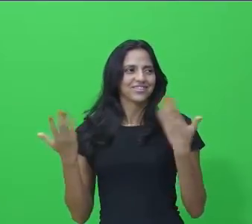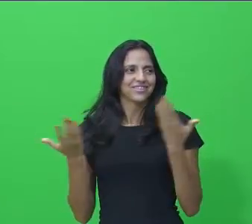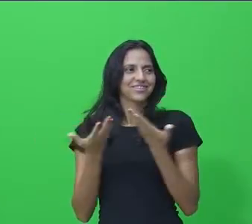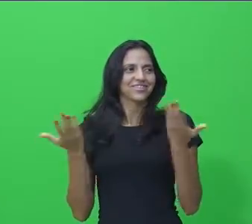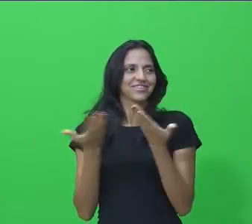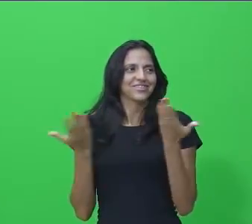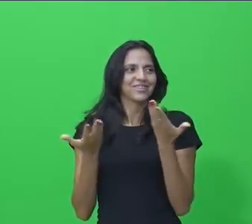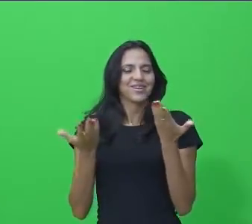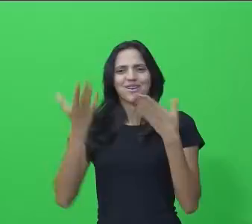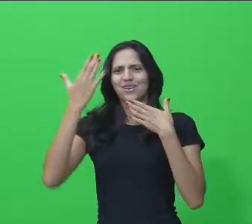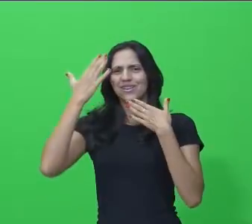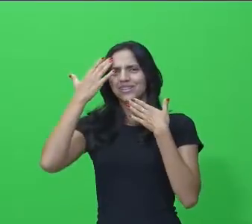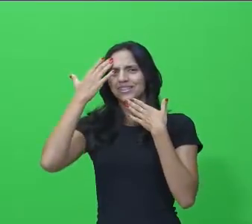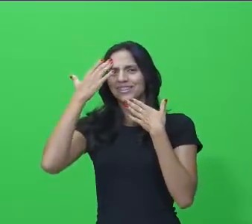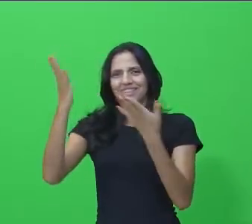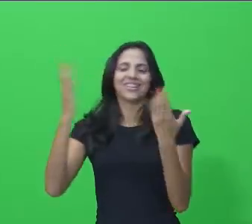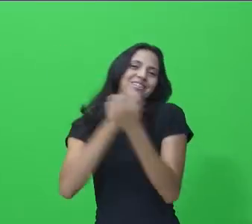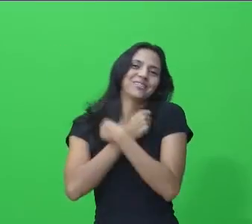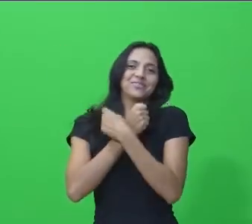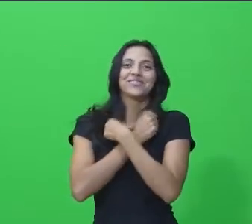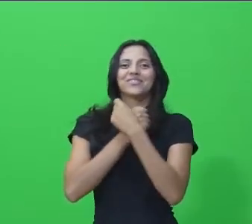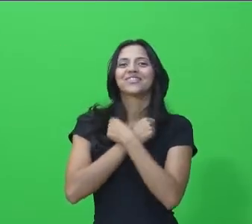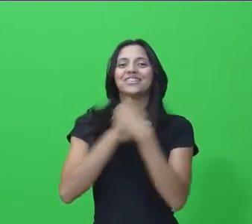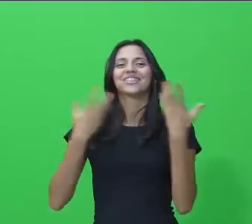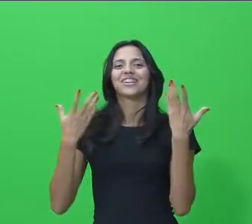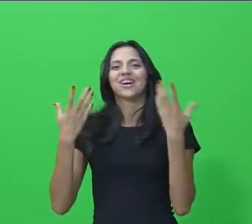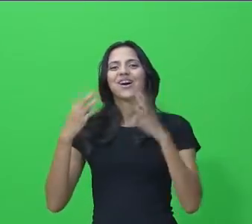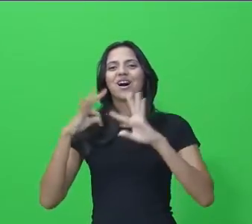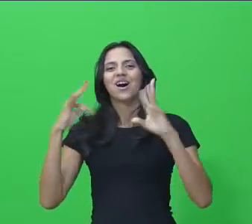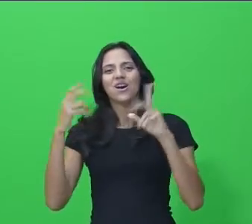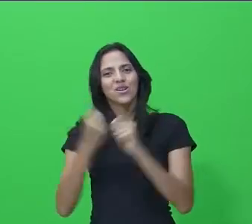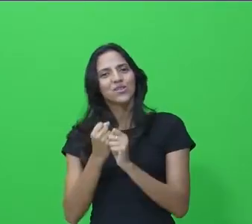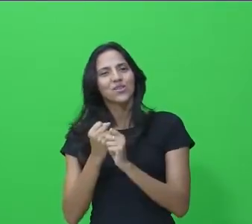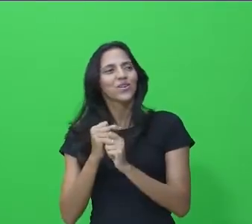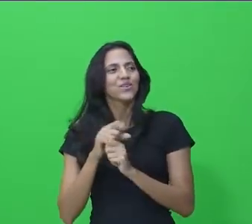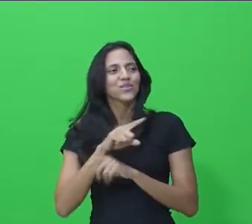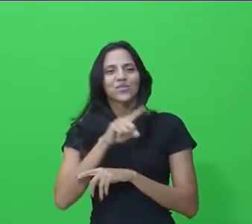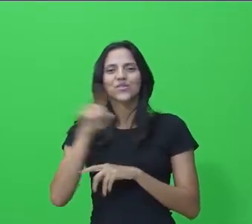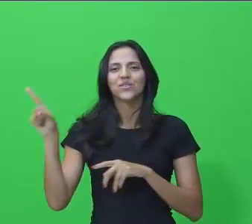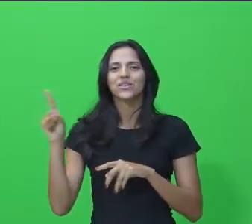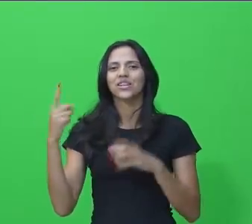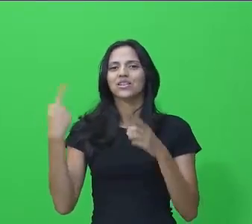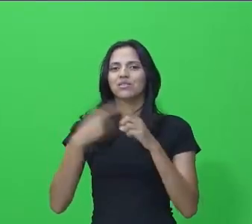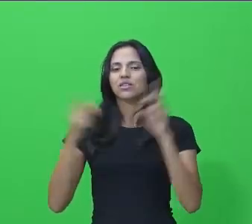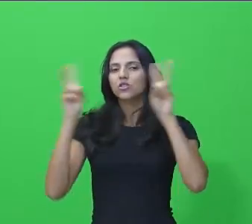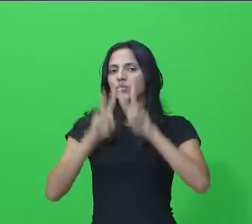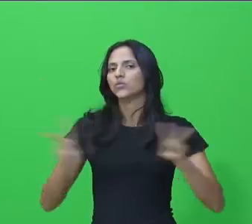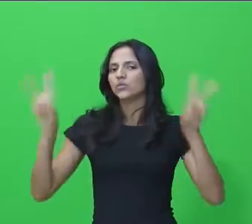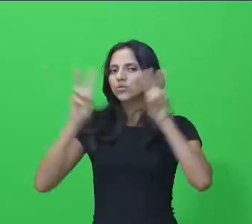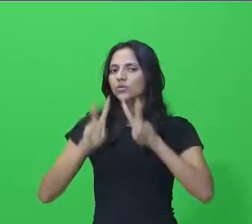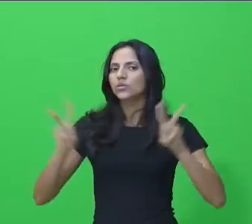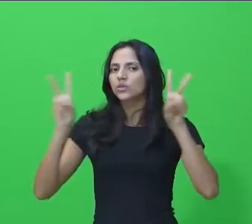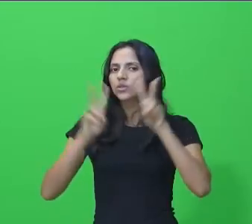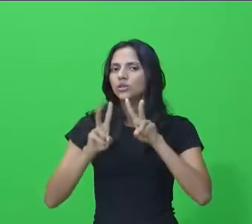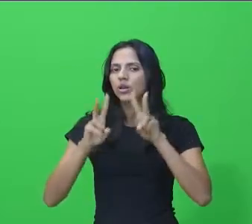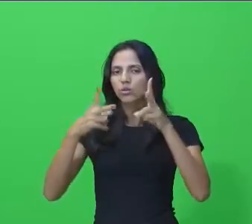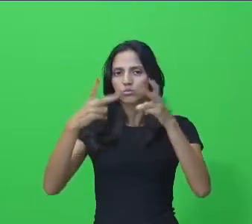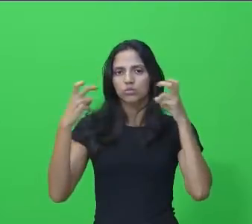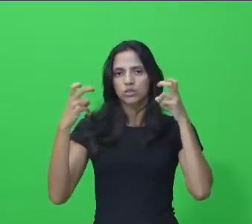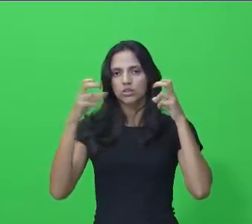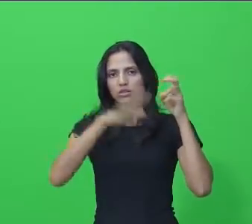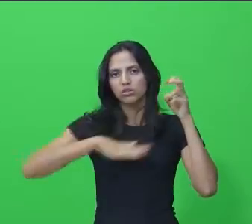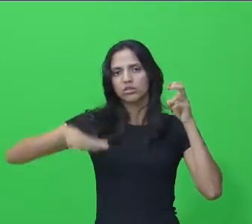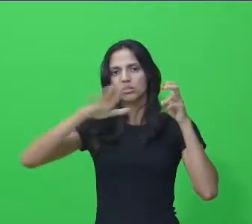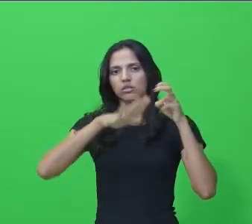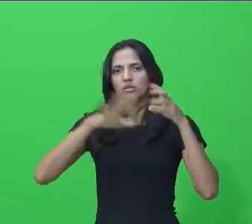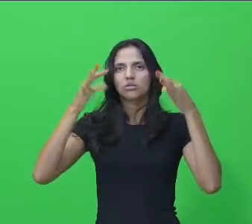a causa, viu que toda e qualquer estrutura com relação ao campo de visão, né? Eu tenho que ter esse campo de